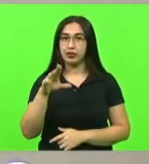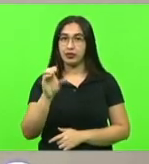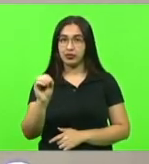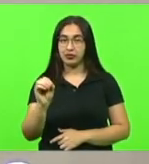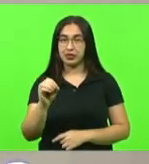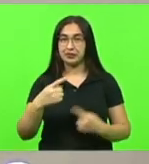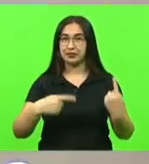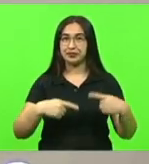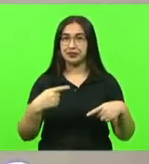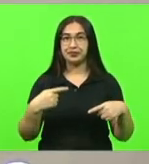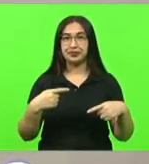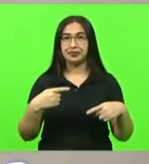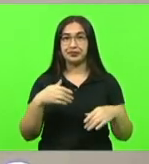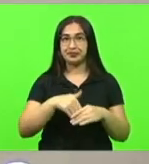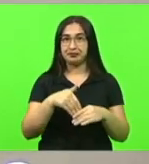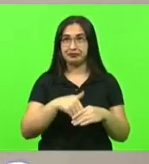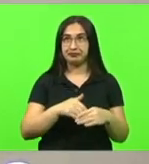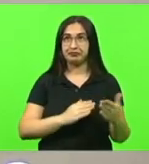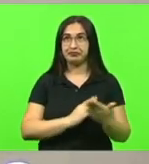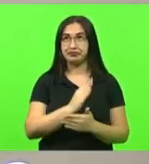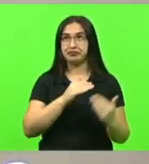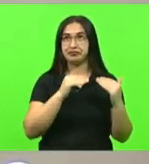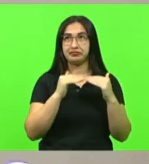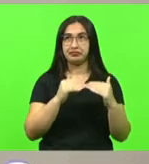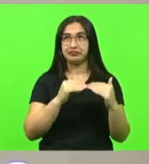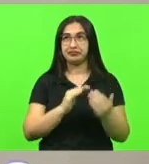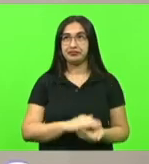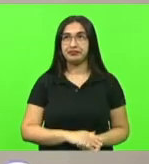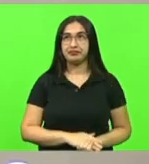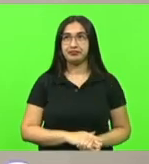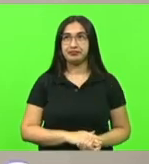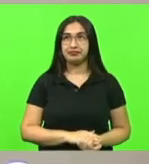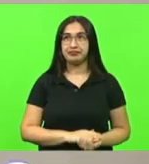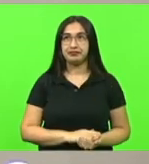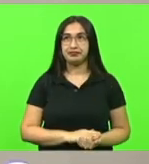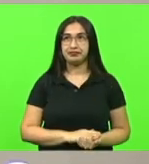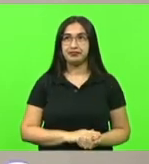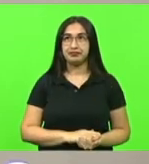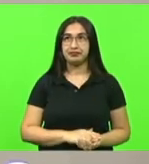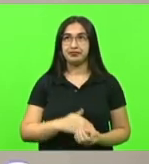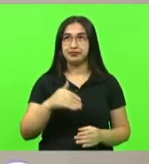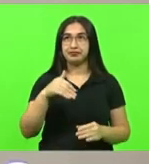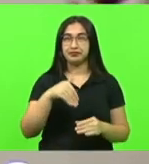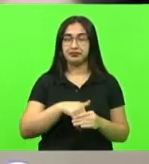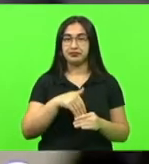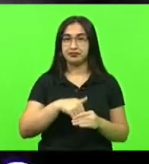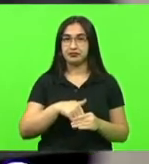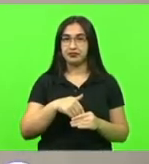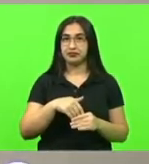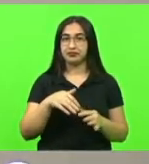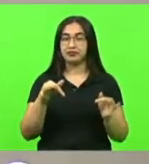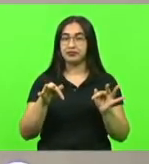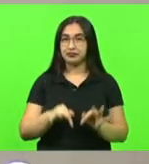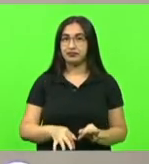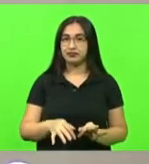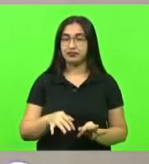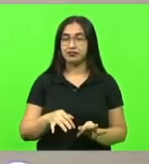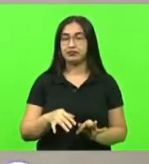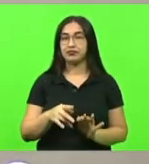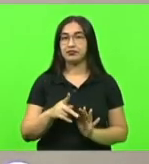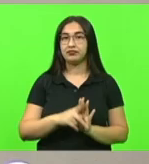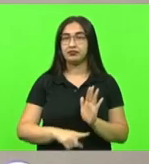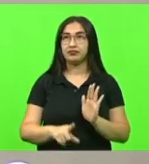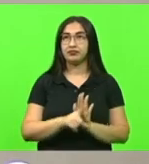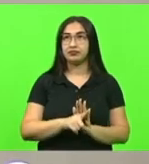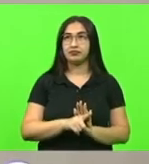permaneçam como se encontram. Aprovado por unanimidade. Votação da redação final do projeto de lei 13.6.2020,